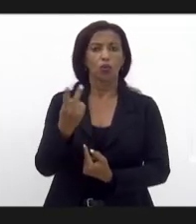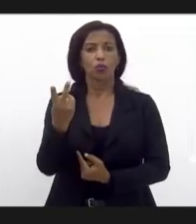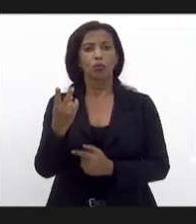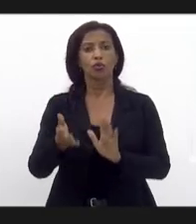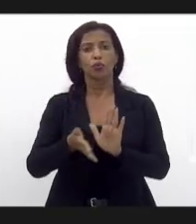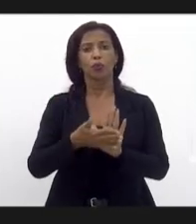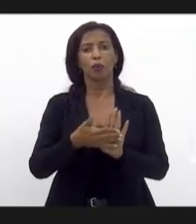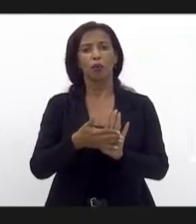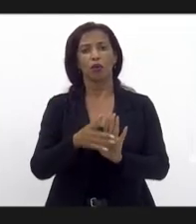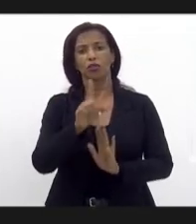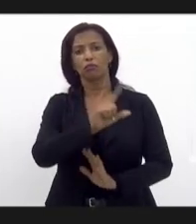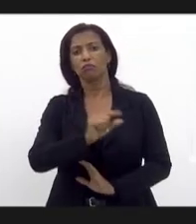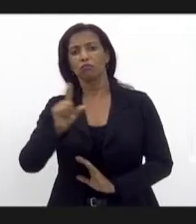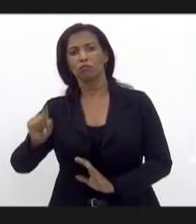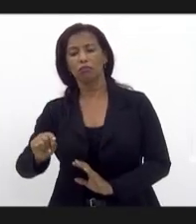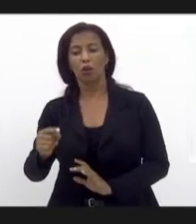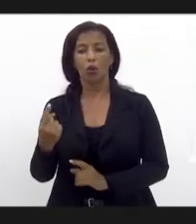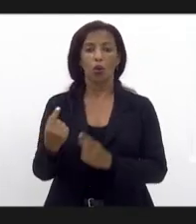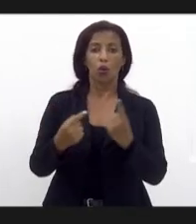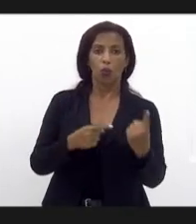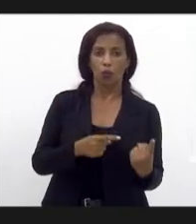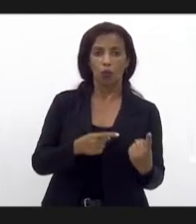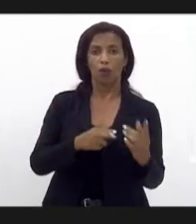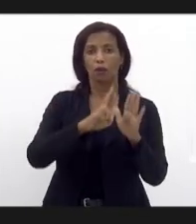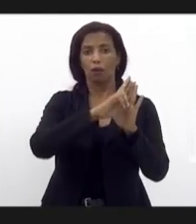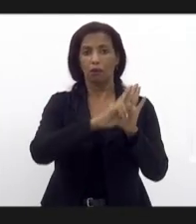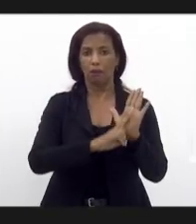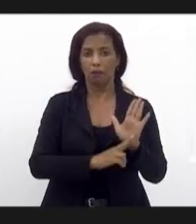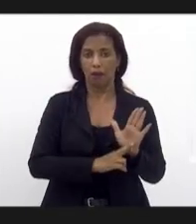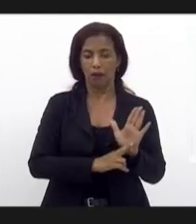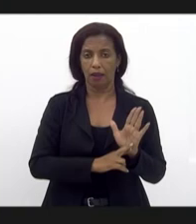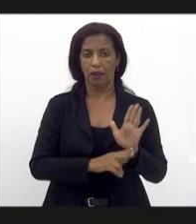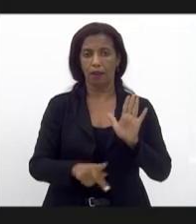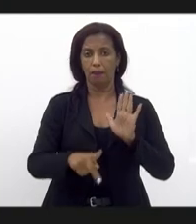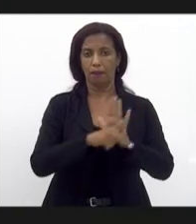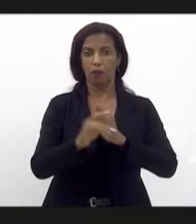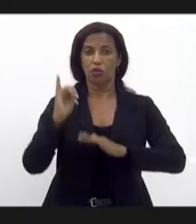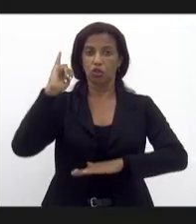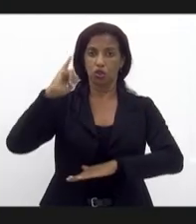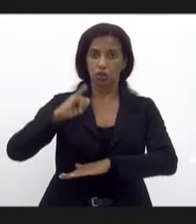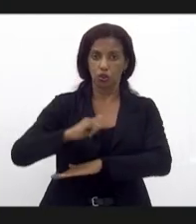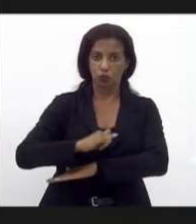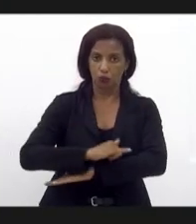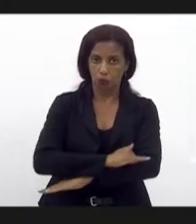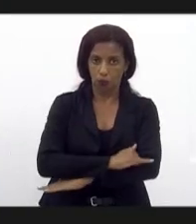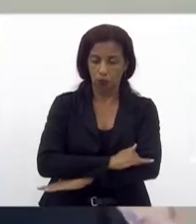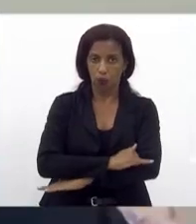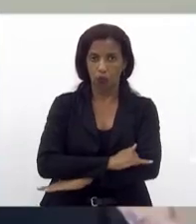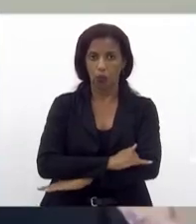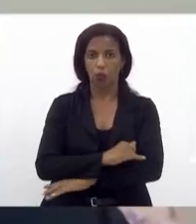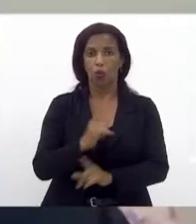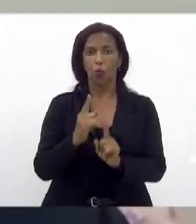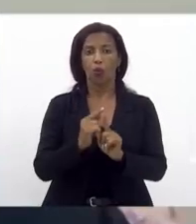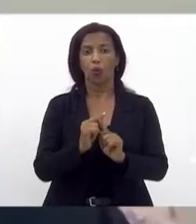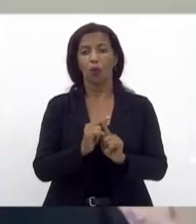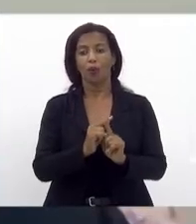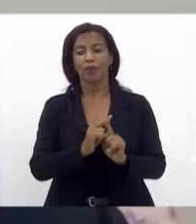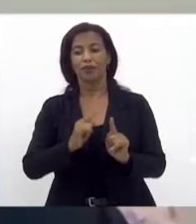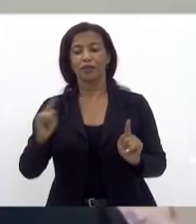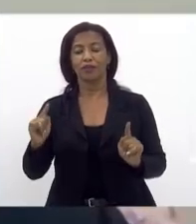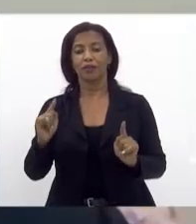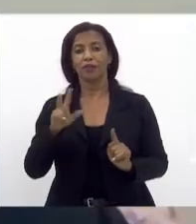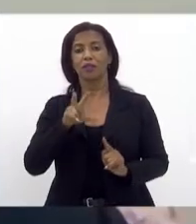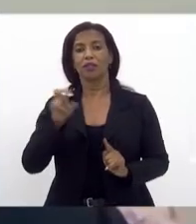propostas alternativas. Uma é que a gente crie uma regra de restrição de voos diretos com distância maior do que